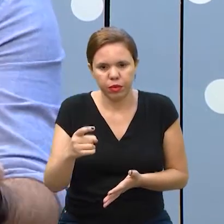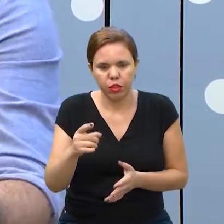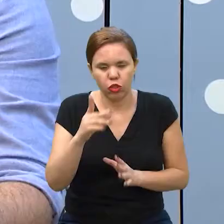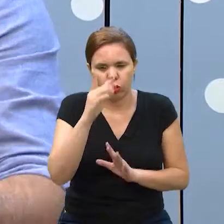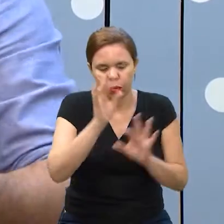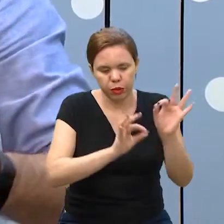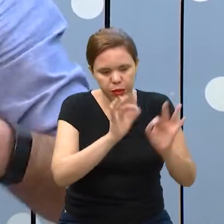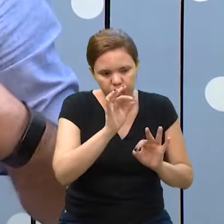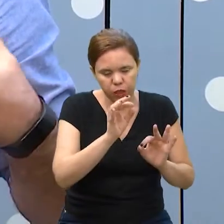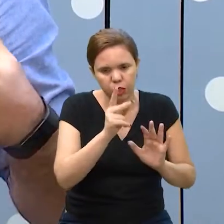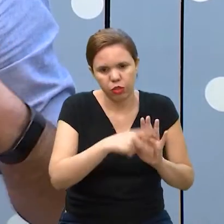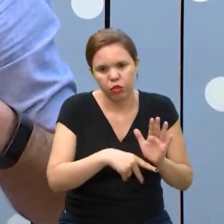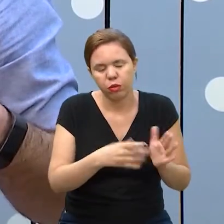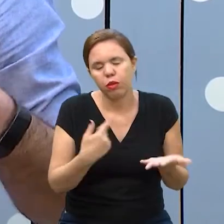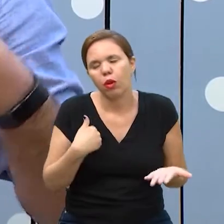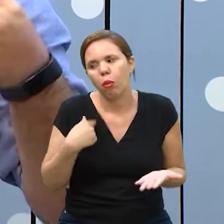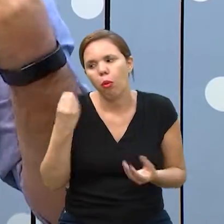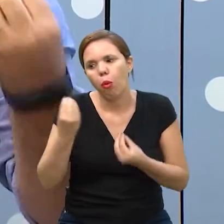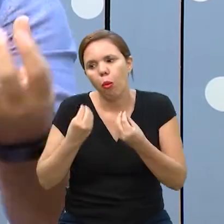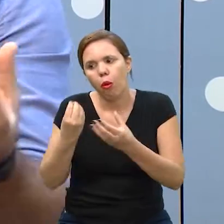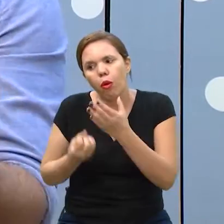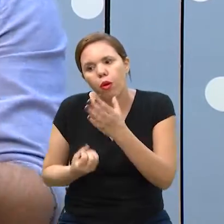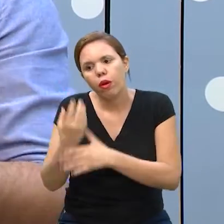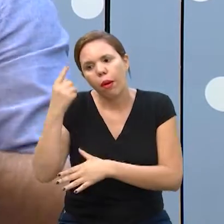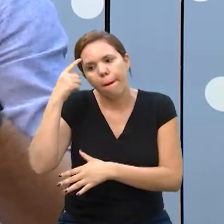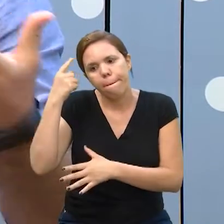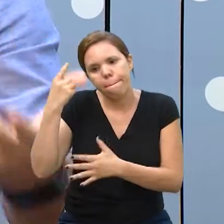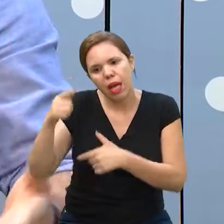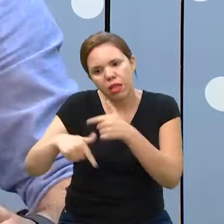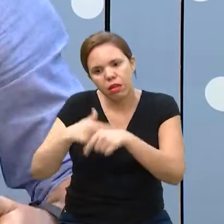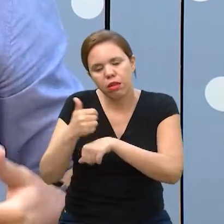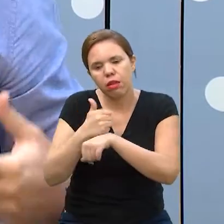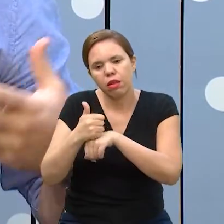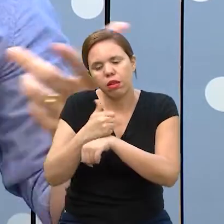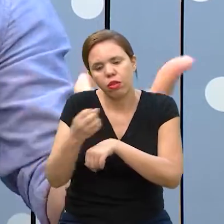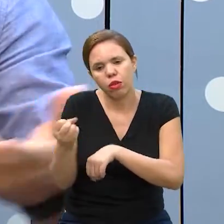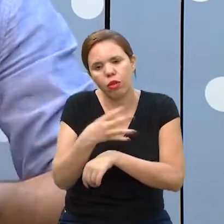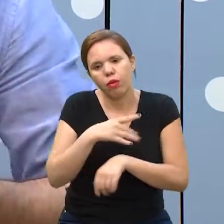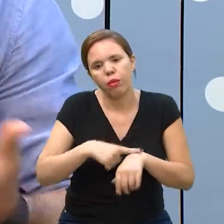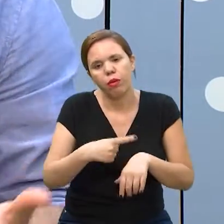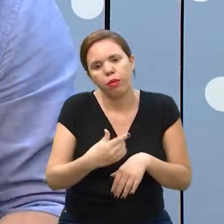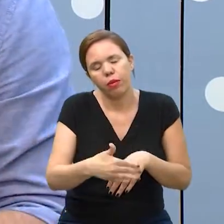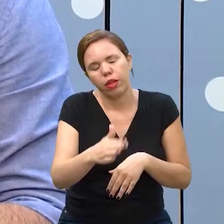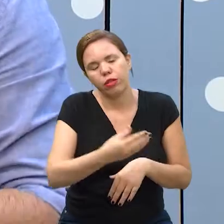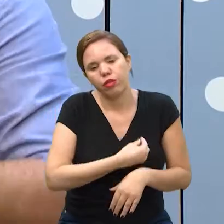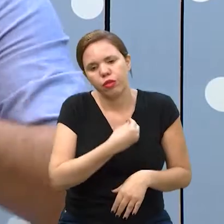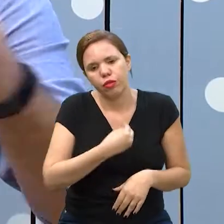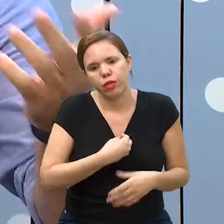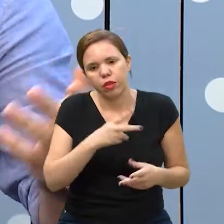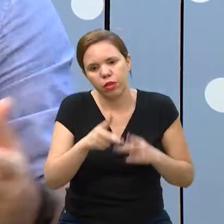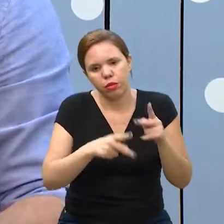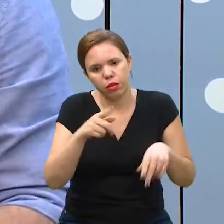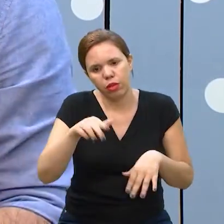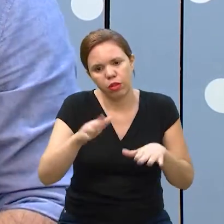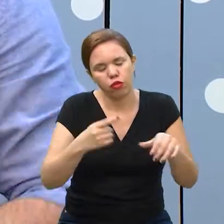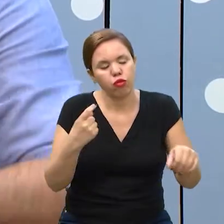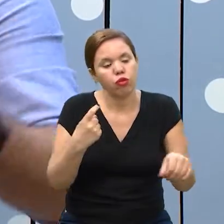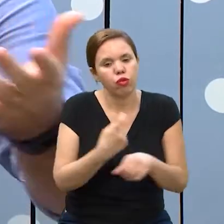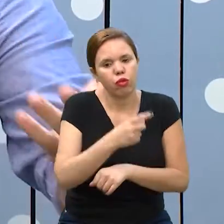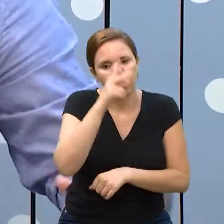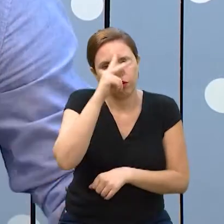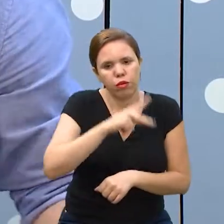falar um pouco sobre planejamento, sobre como eu crio, como eu penso essa minha carreira ou esse meu novo momento de vida. Enfim, muitas pessoas